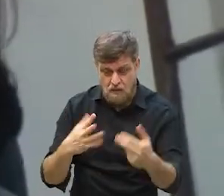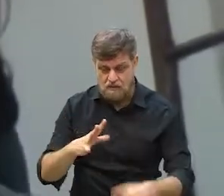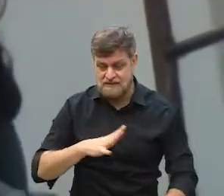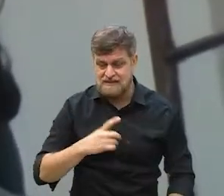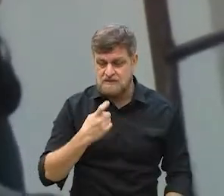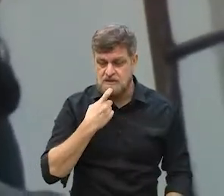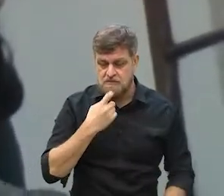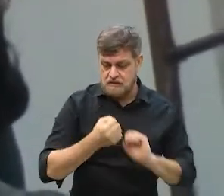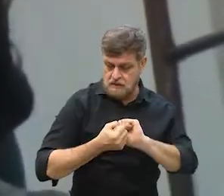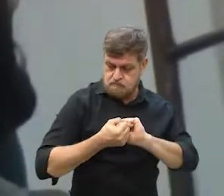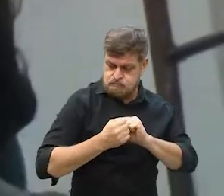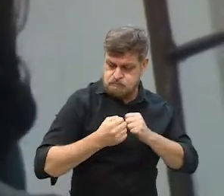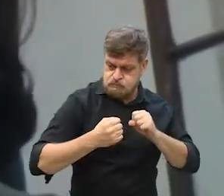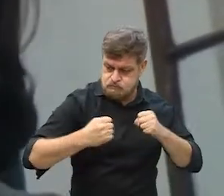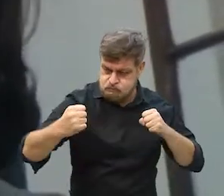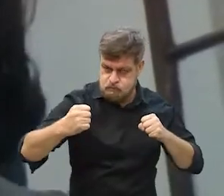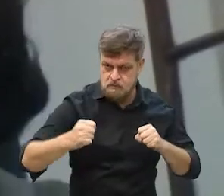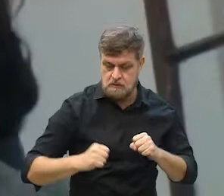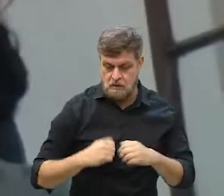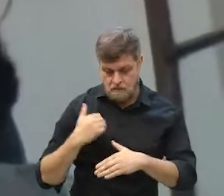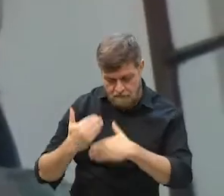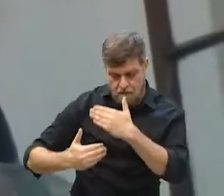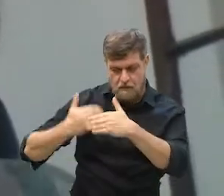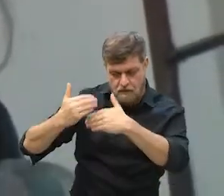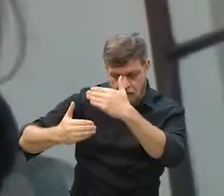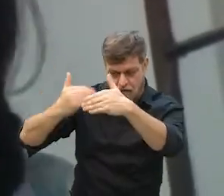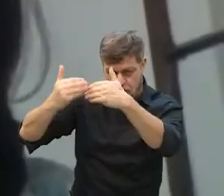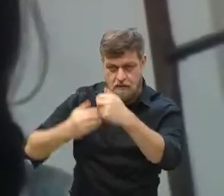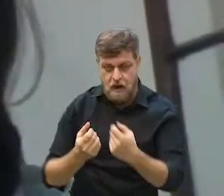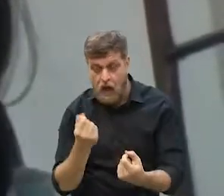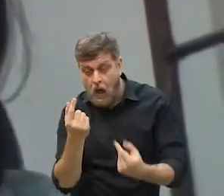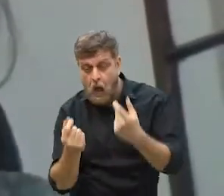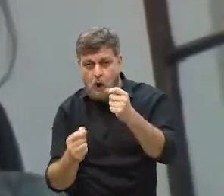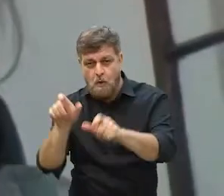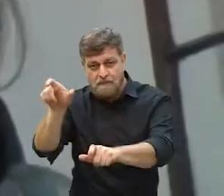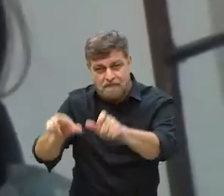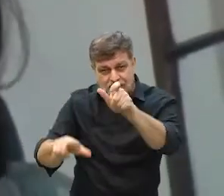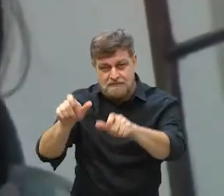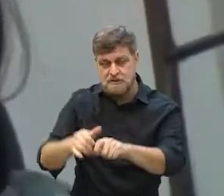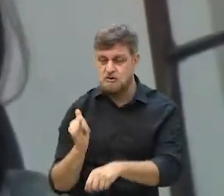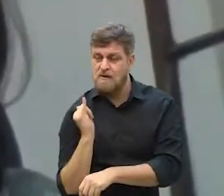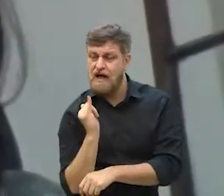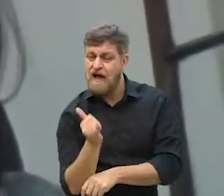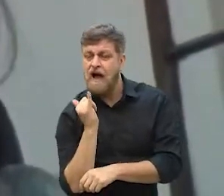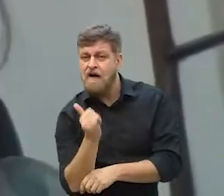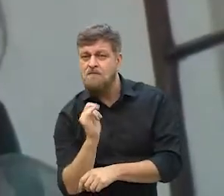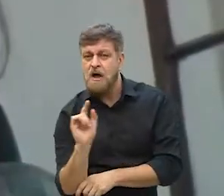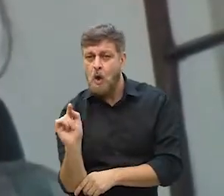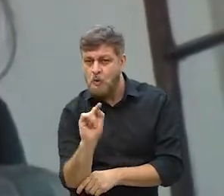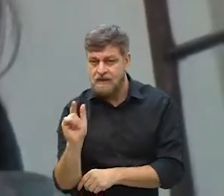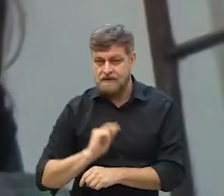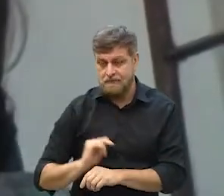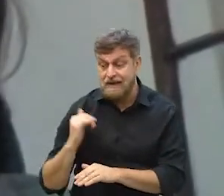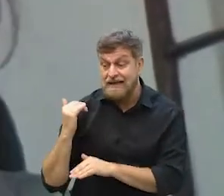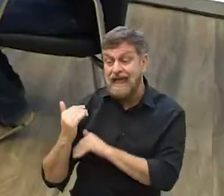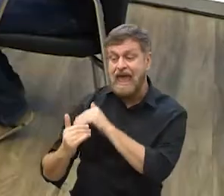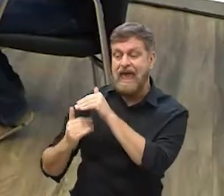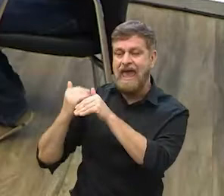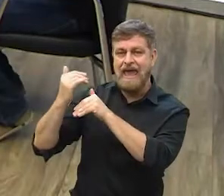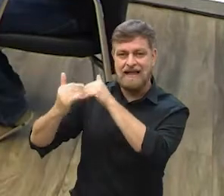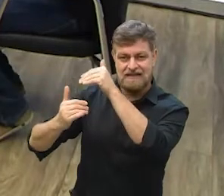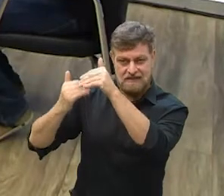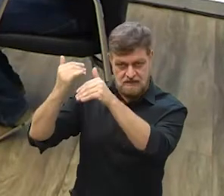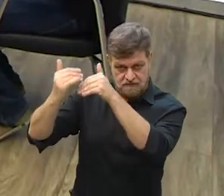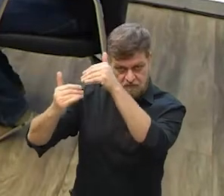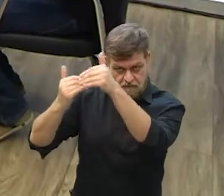em crescimento, em evolução, e algumas pessoas costumam dizer em desenvolvimento, em